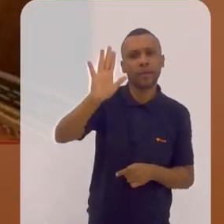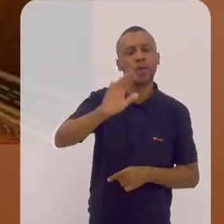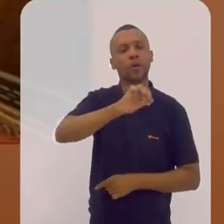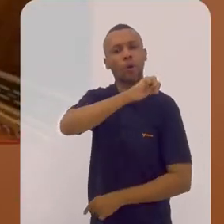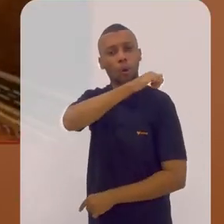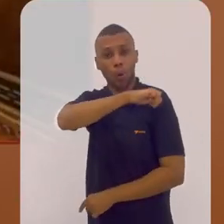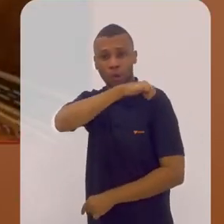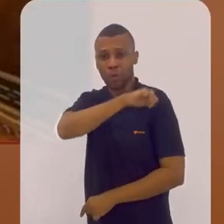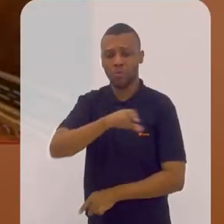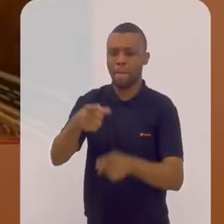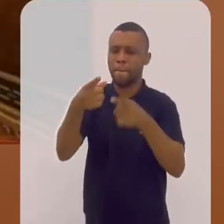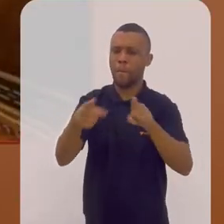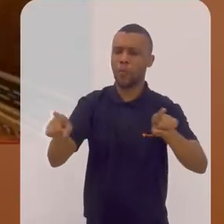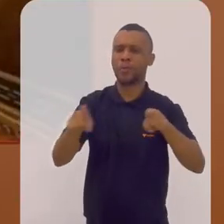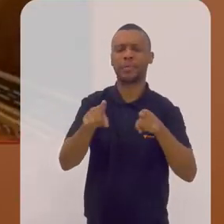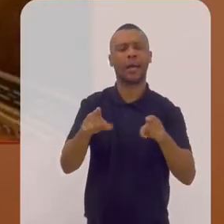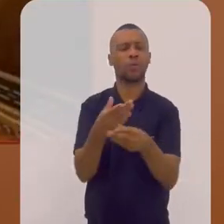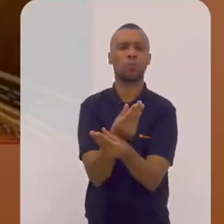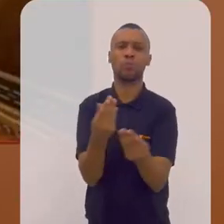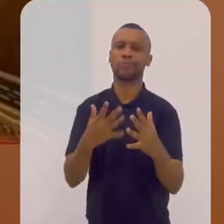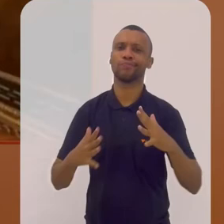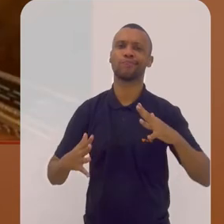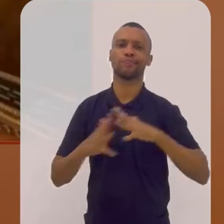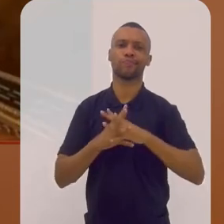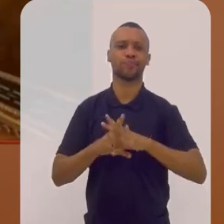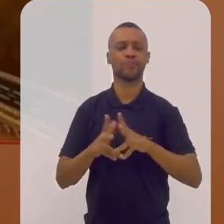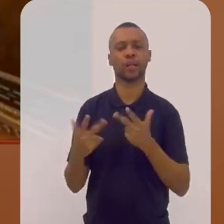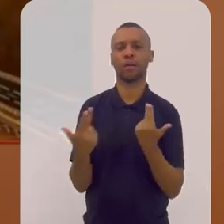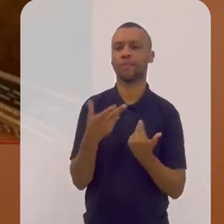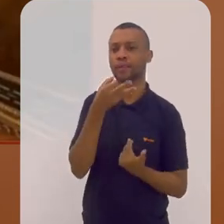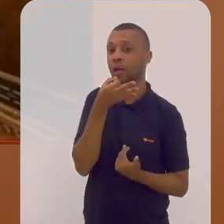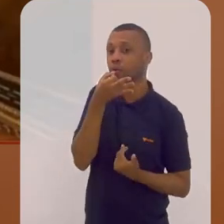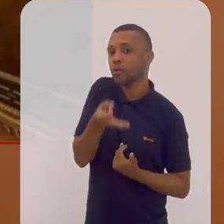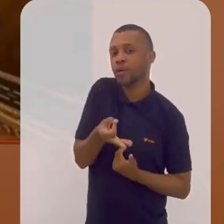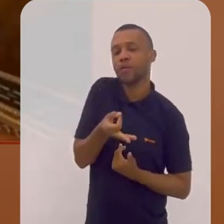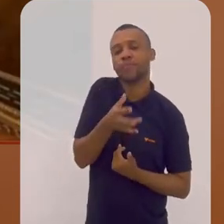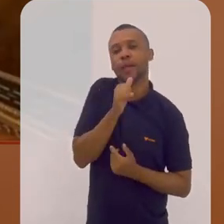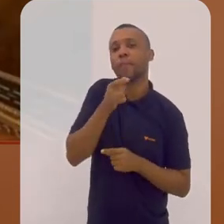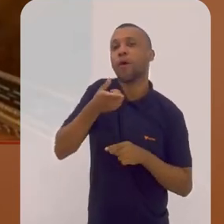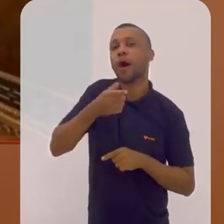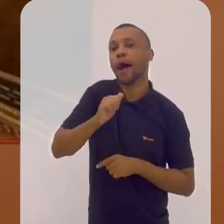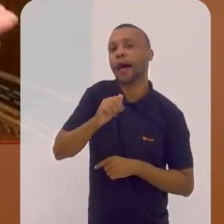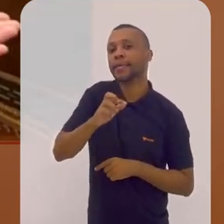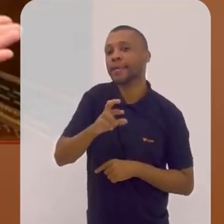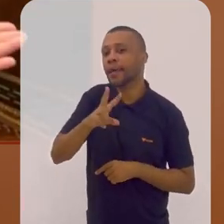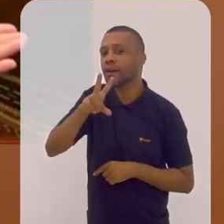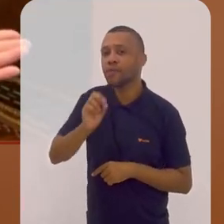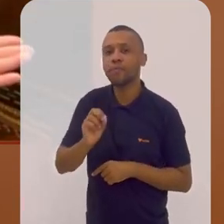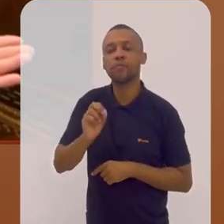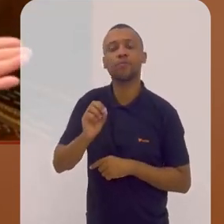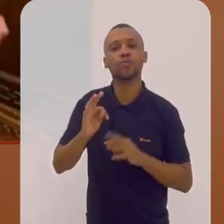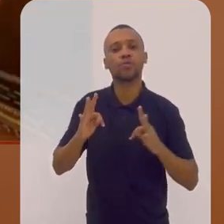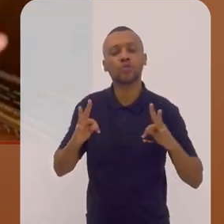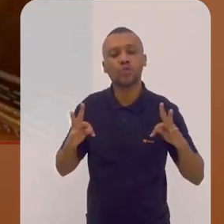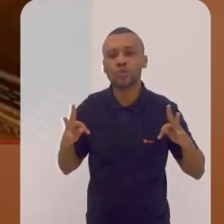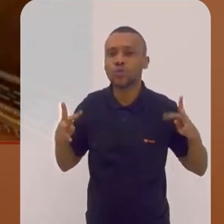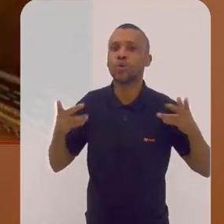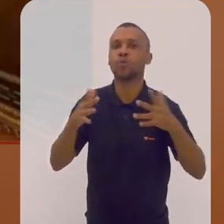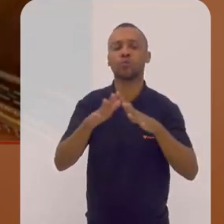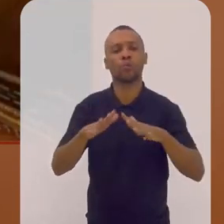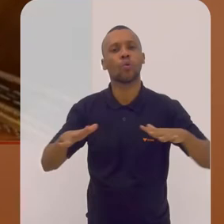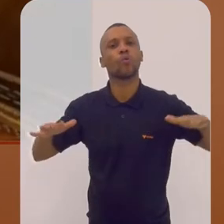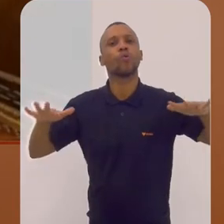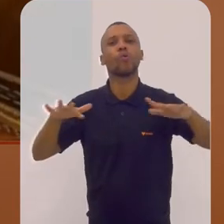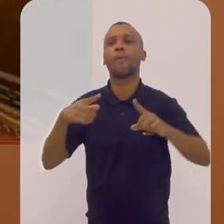são muito musicais. Então, você tem, como você bem sugeriu, acervos na casa de quase todo mundo,